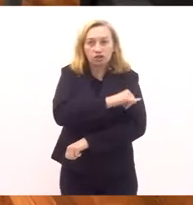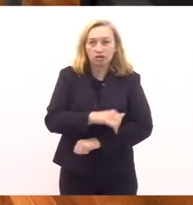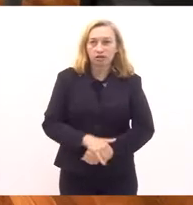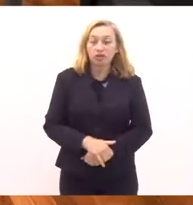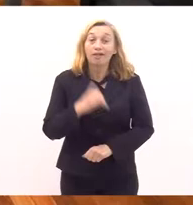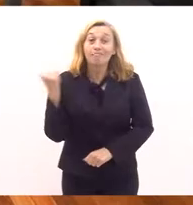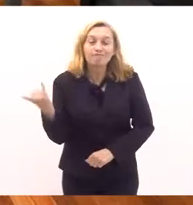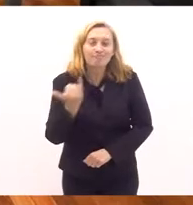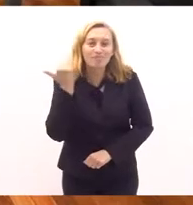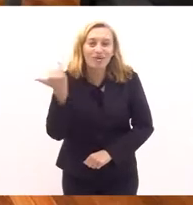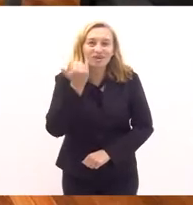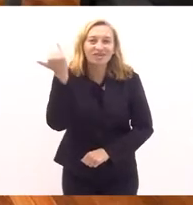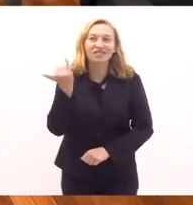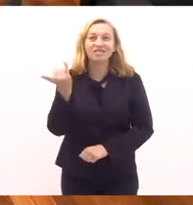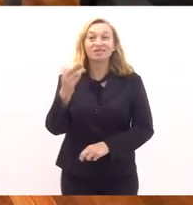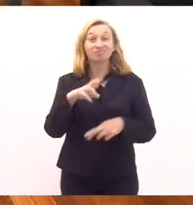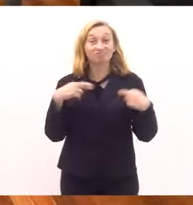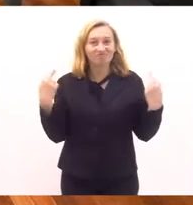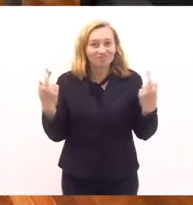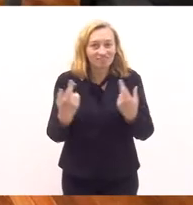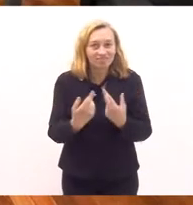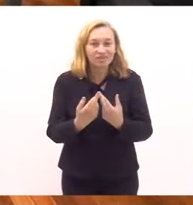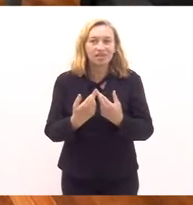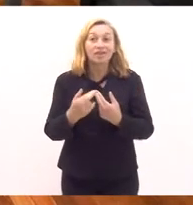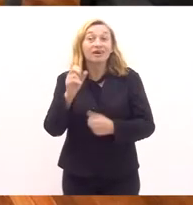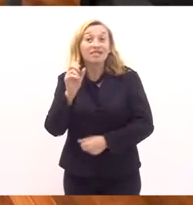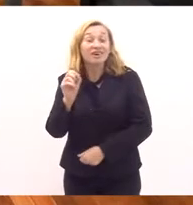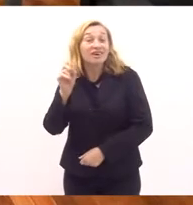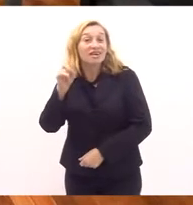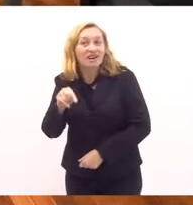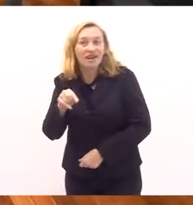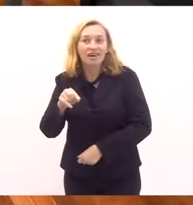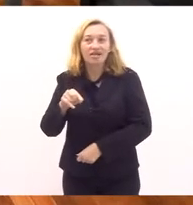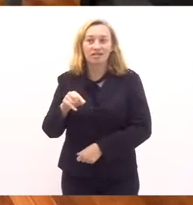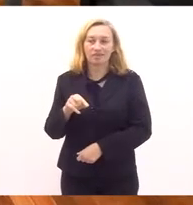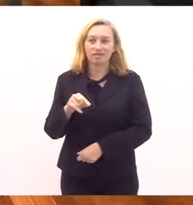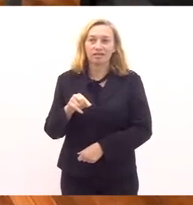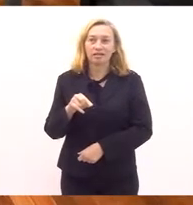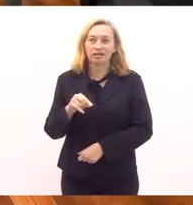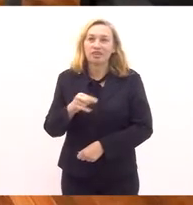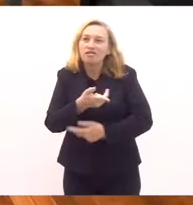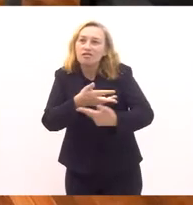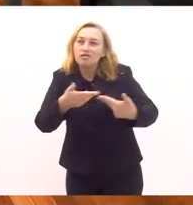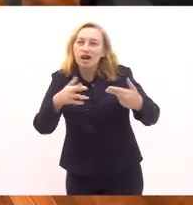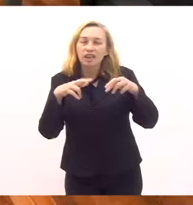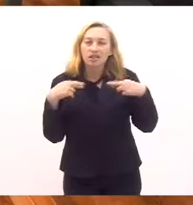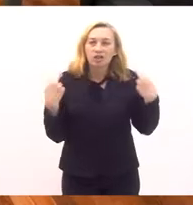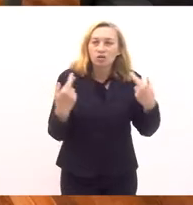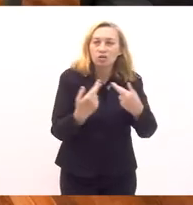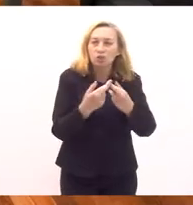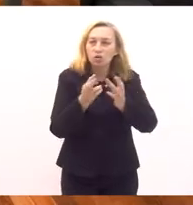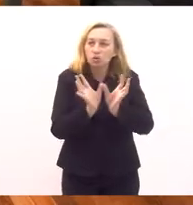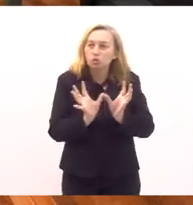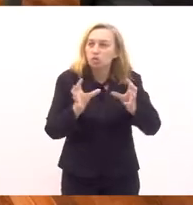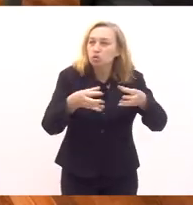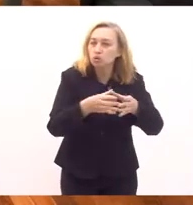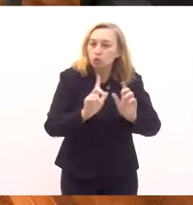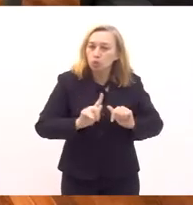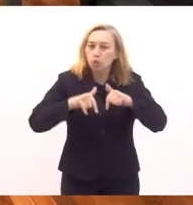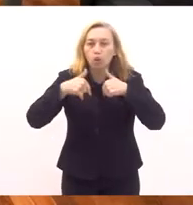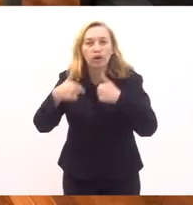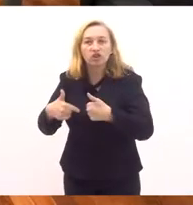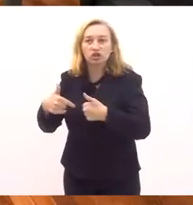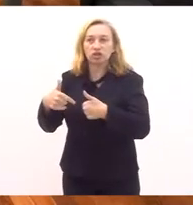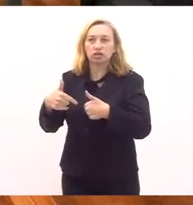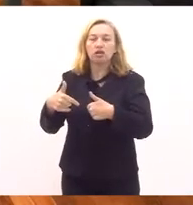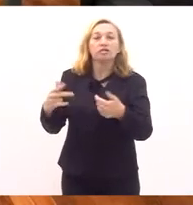a importância dessa audiência, que é a culminância de uma série de reuniões, de ações